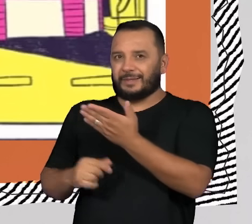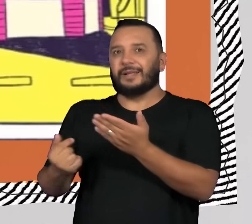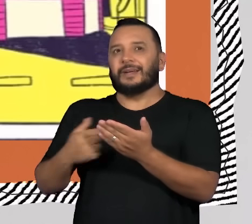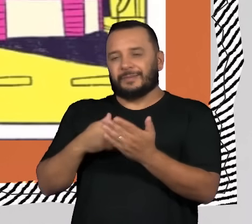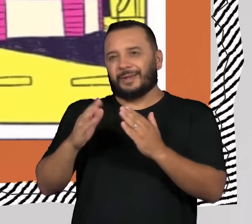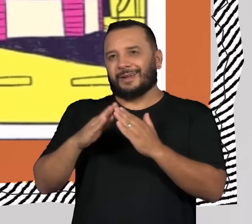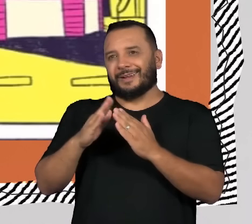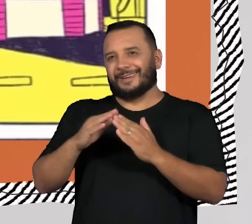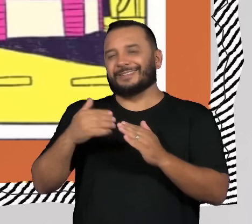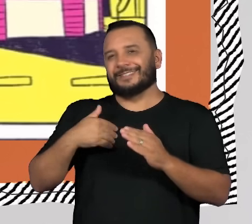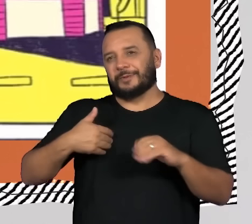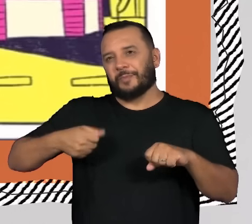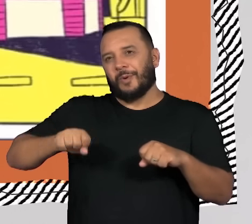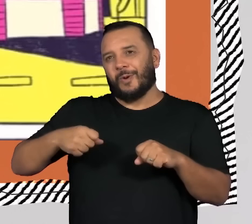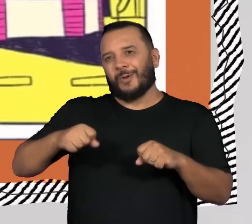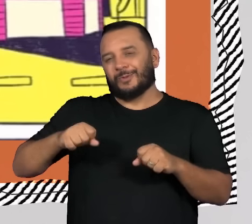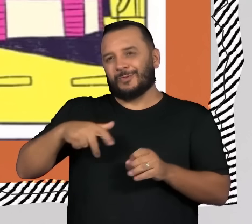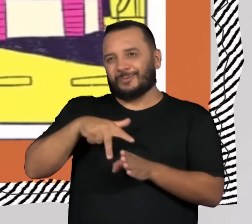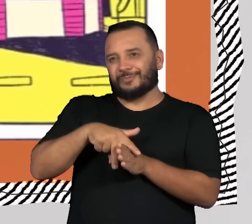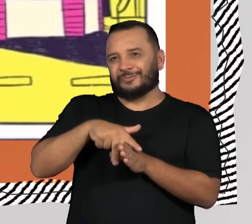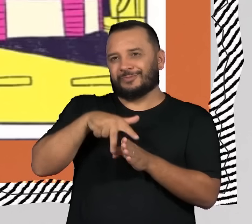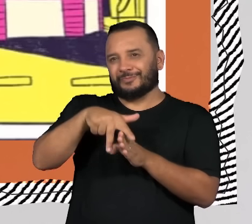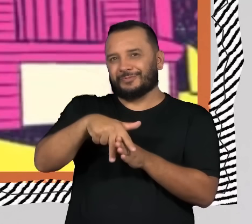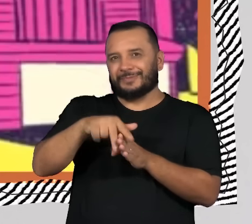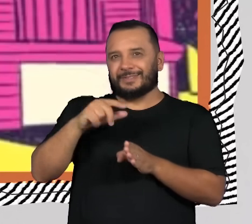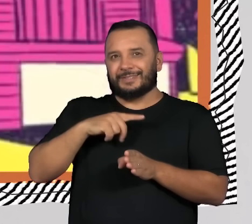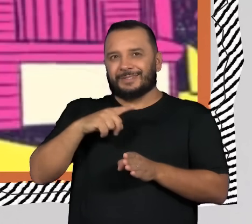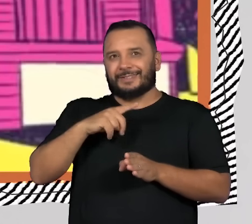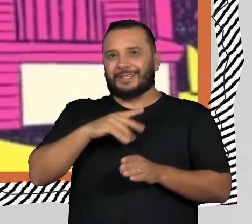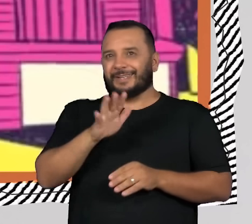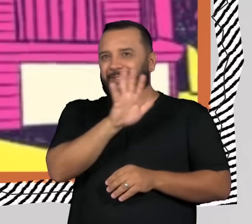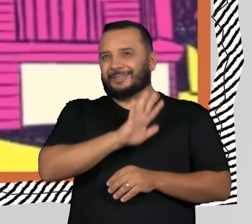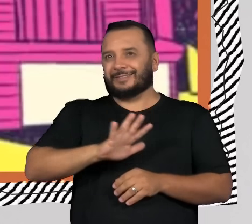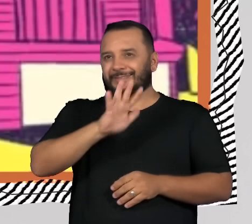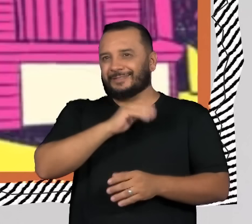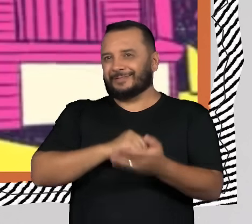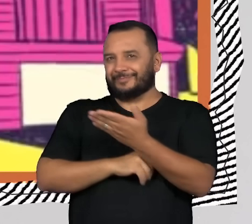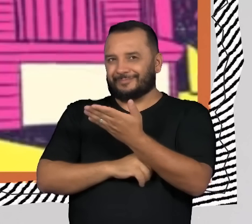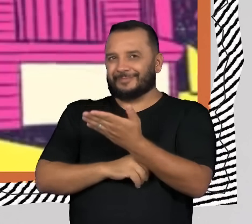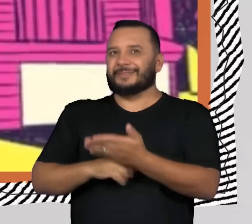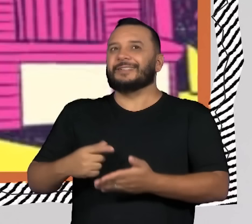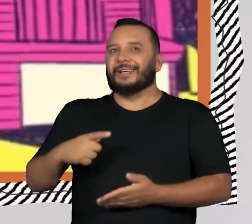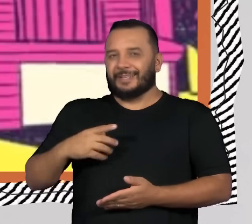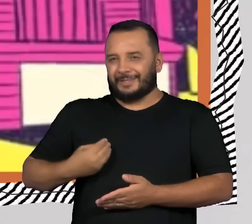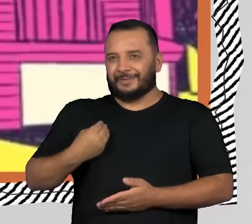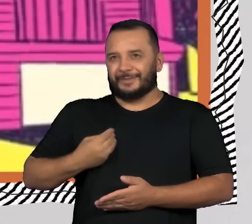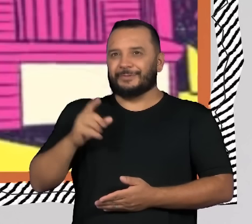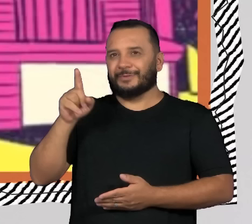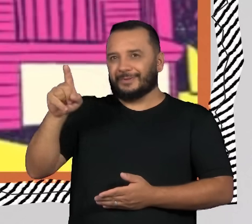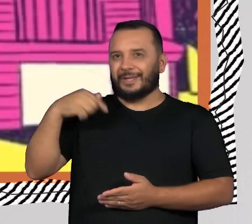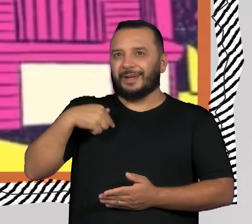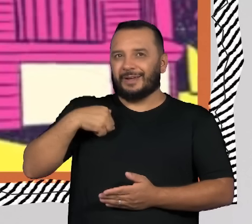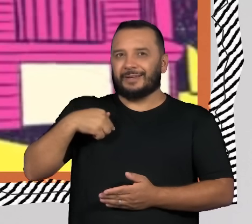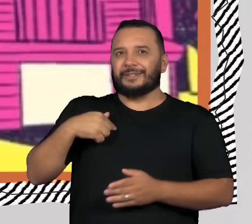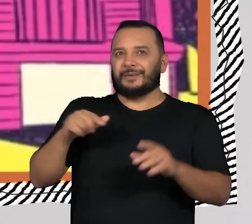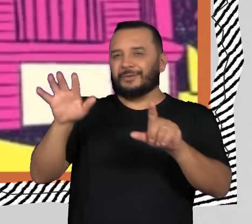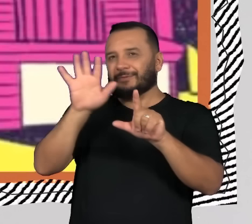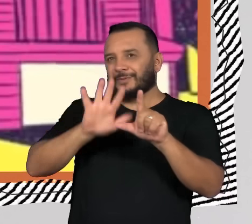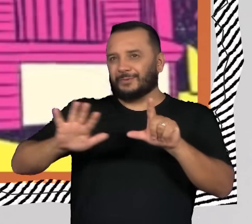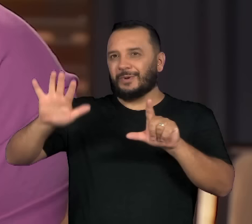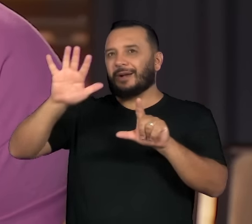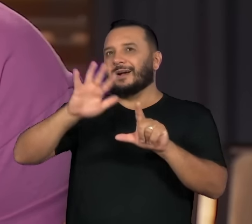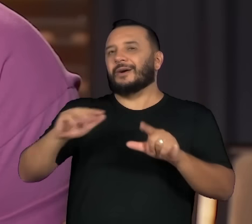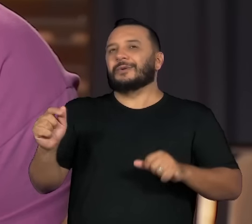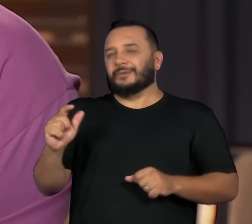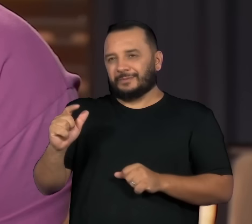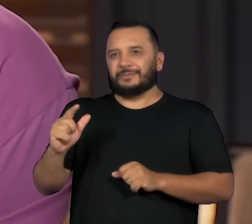mototáxi. E aí ele passa e tem um coreto atrás. O coreto existe realmente em Currais. Acho que muitas das paisagens tem